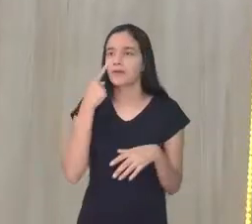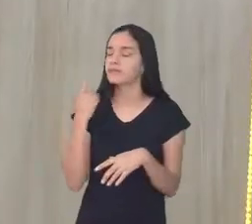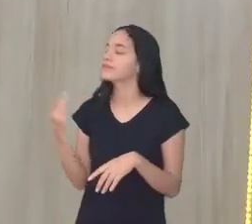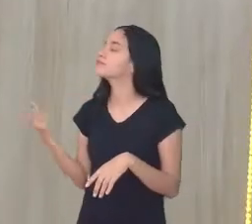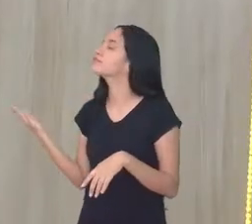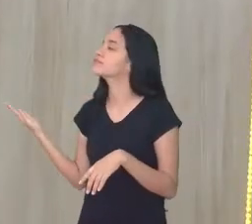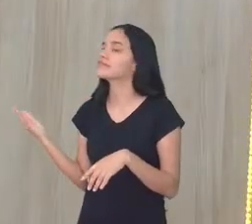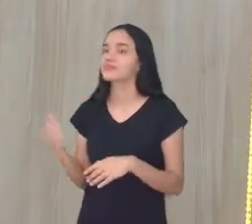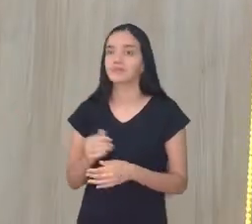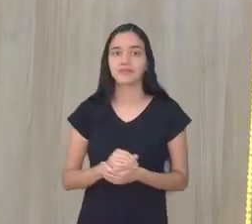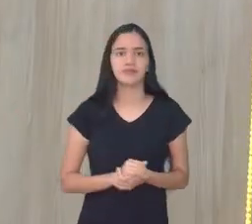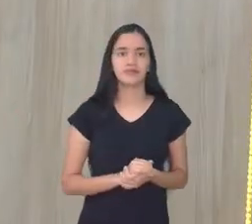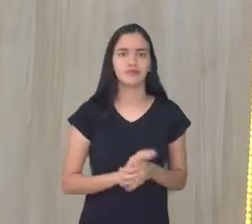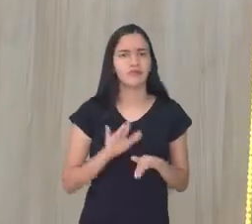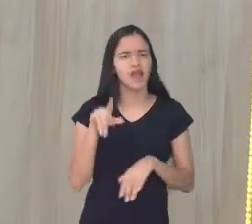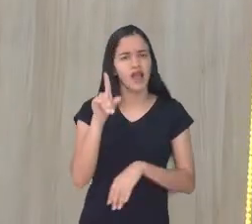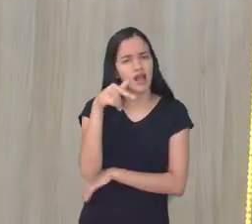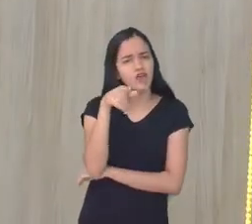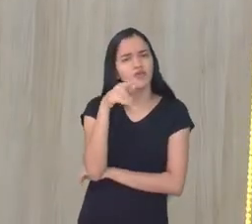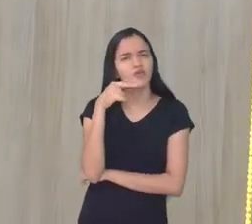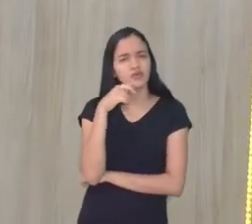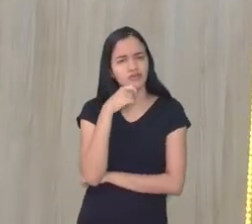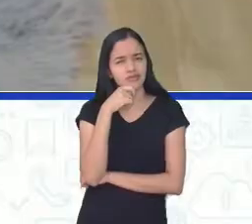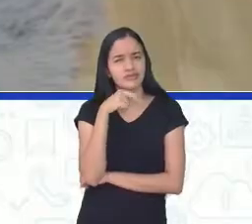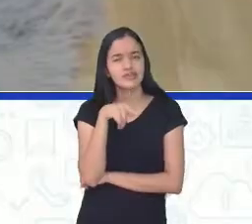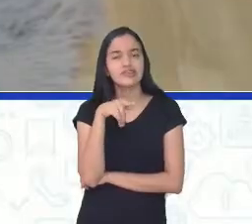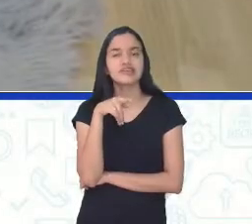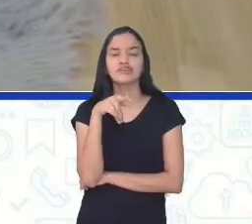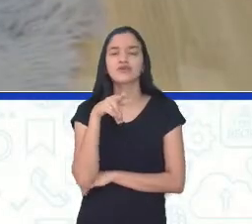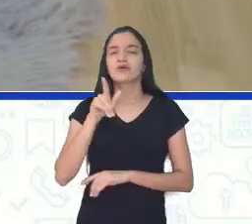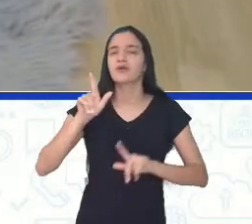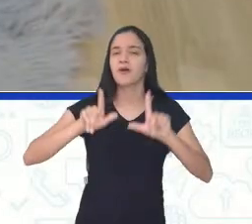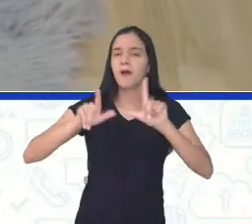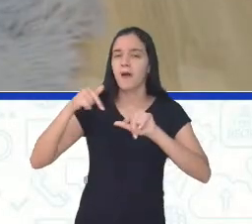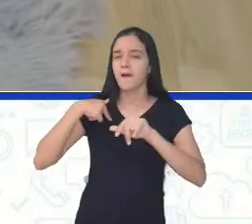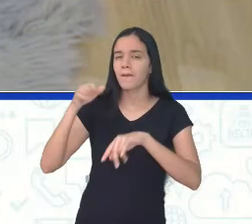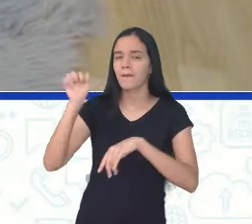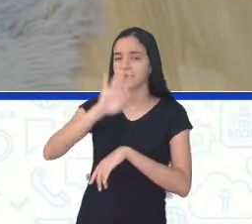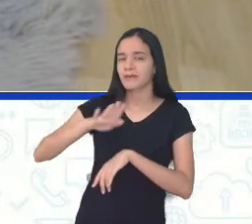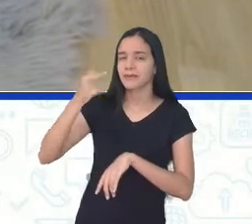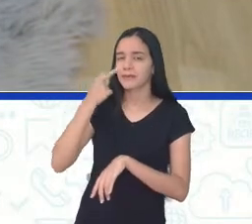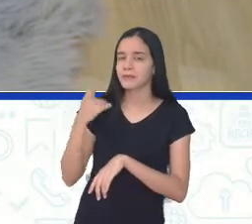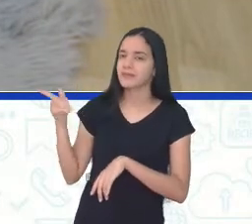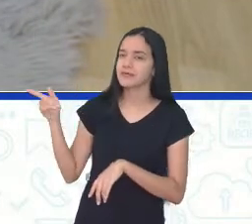aqui. Será que vocês já se depararam com uma cena assim?